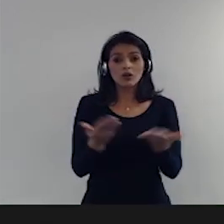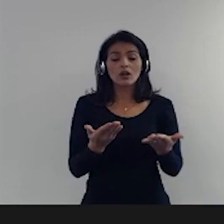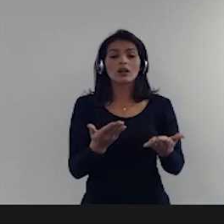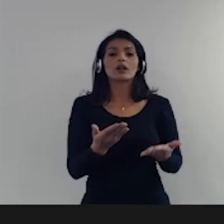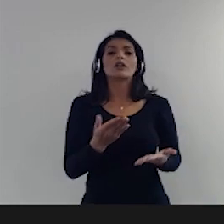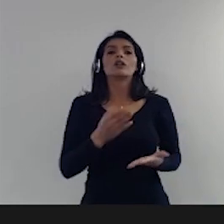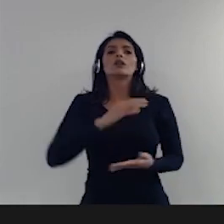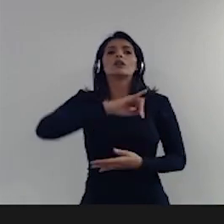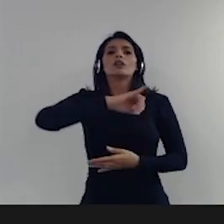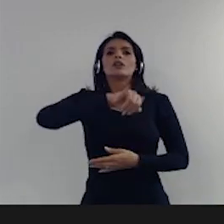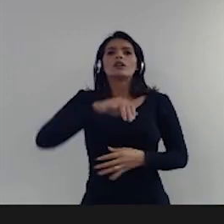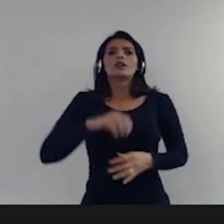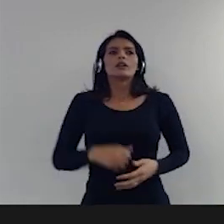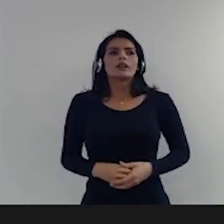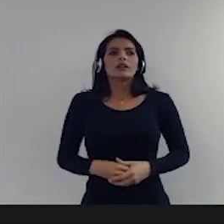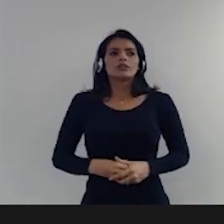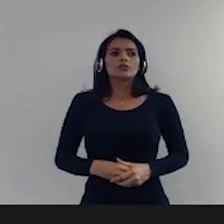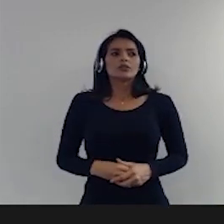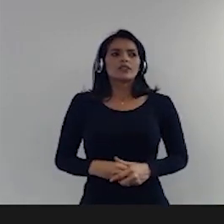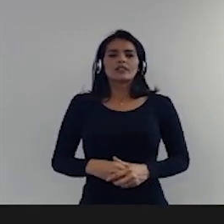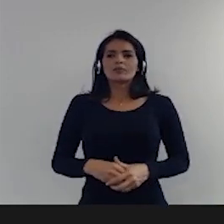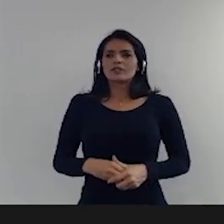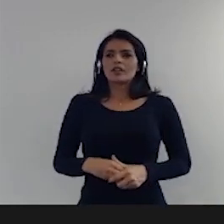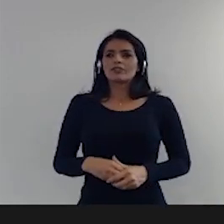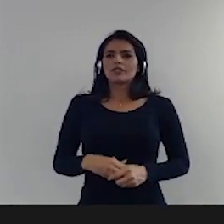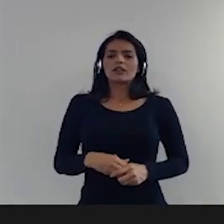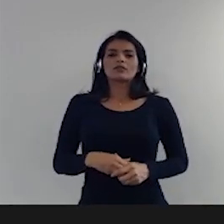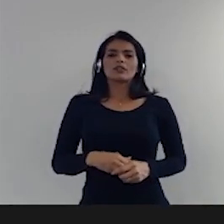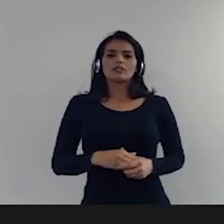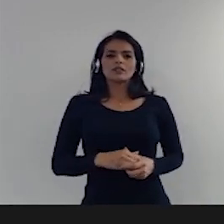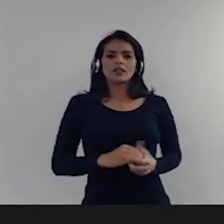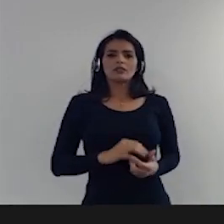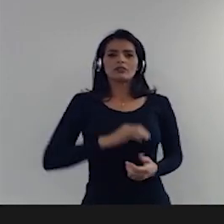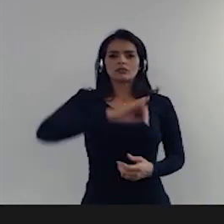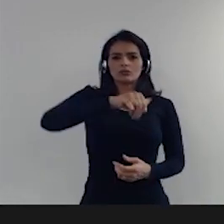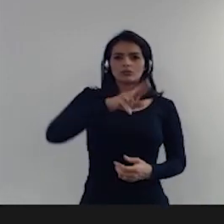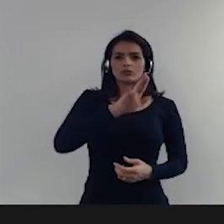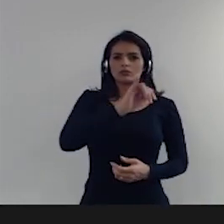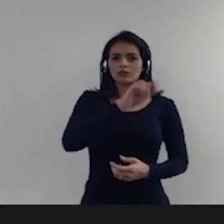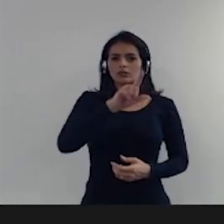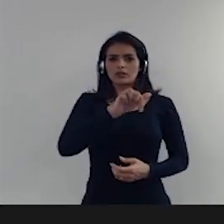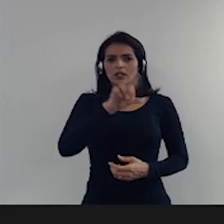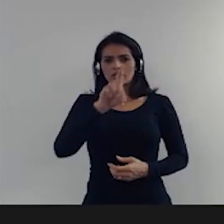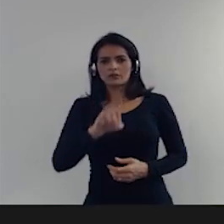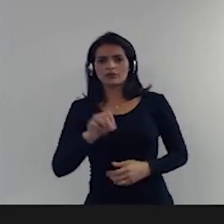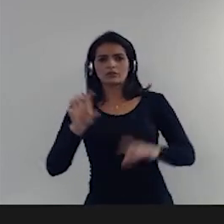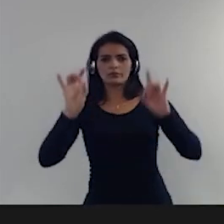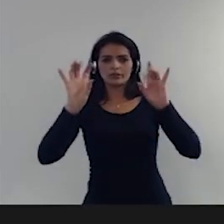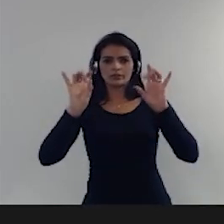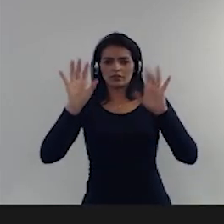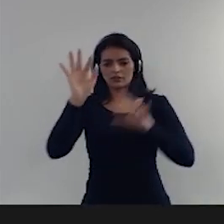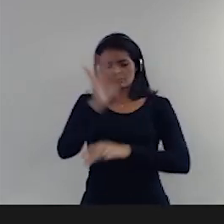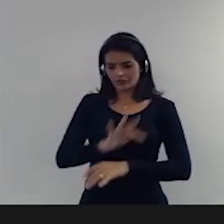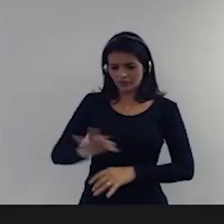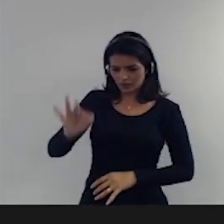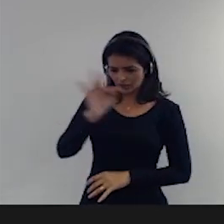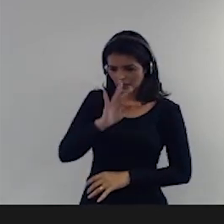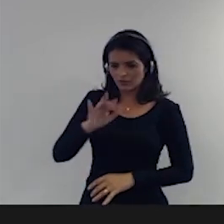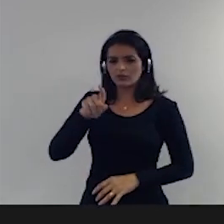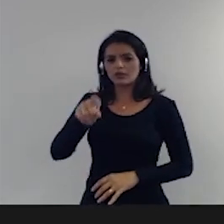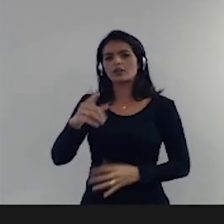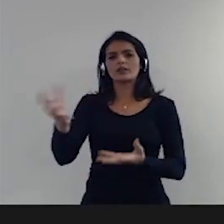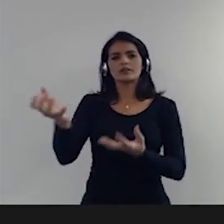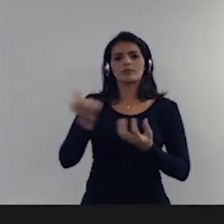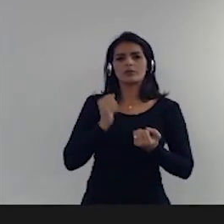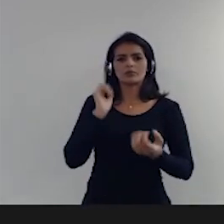especiais federais tiveram que receber uma quantidade imensa de ações de pessoas que não estavam em conflito